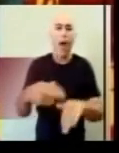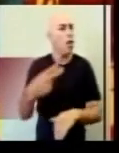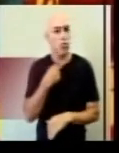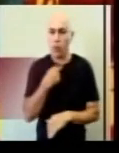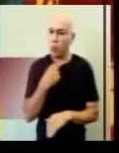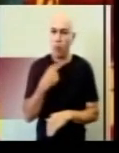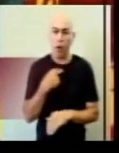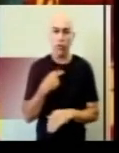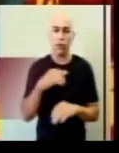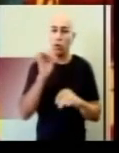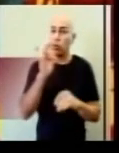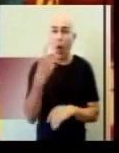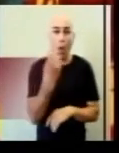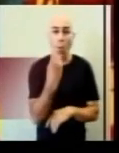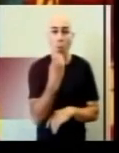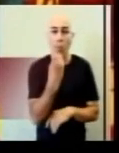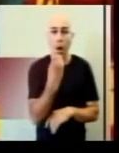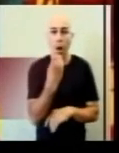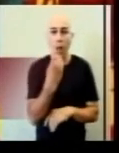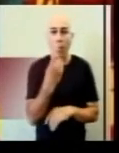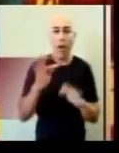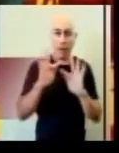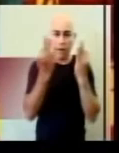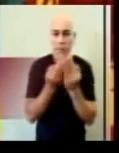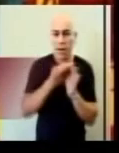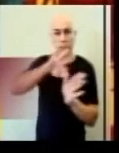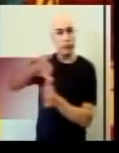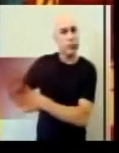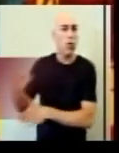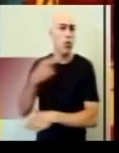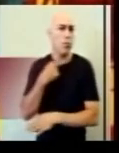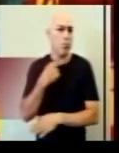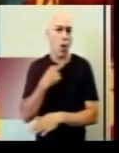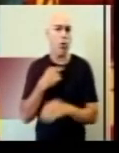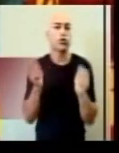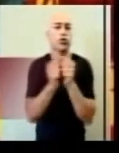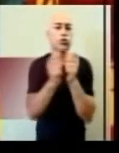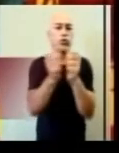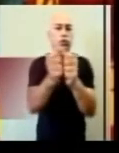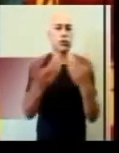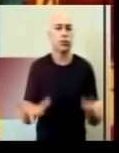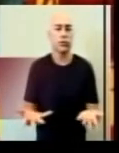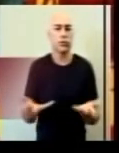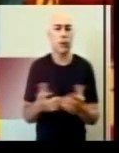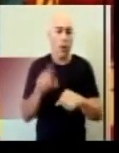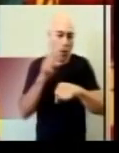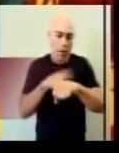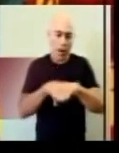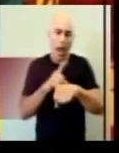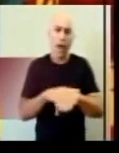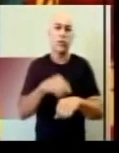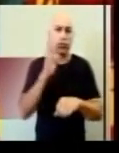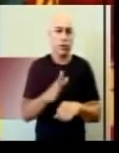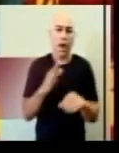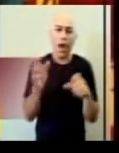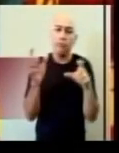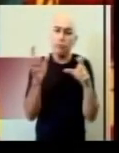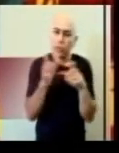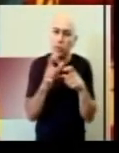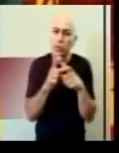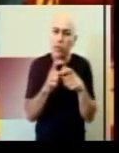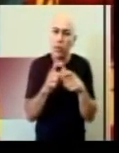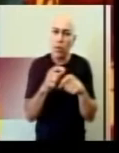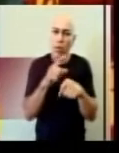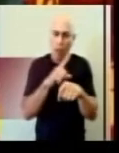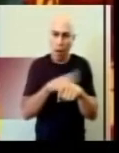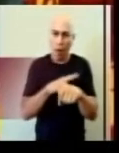do supermercado que os seus familiares vão ficar para fora. Tá? Então, assim, eles já têm um horário reduzido de pessoas que podem